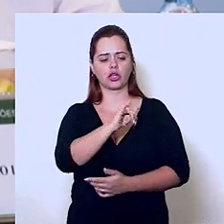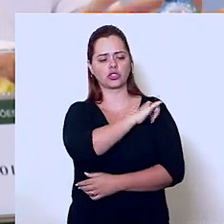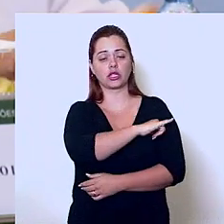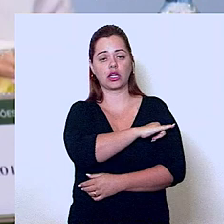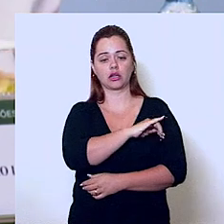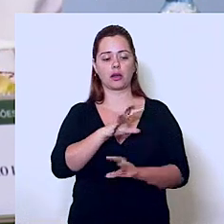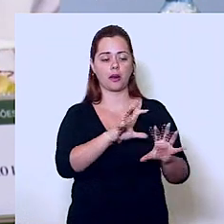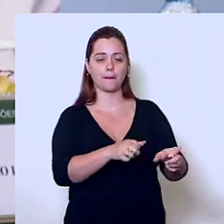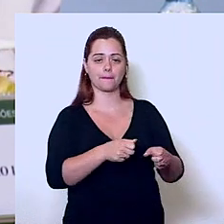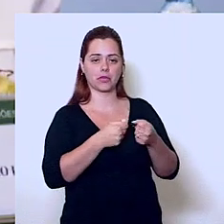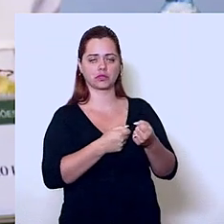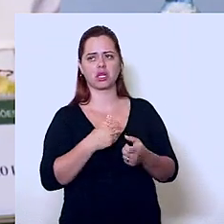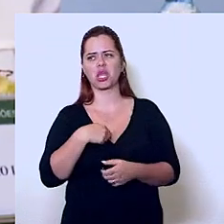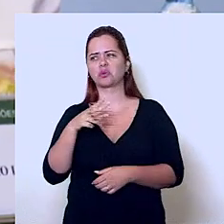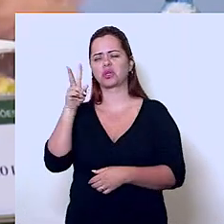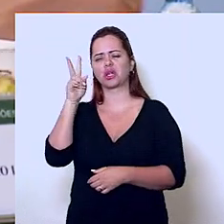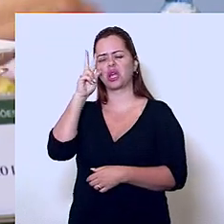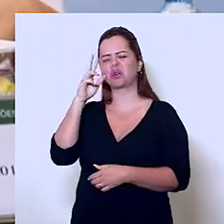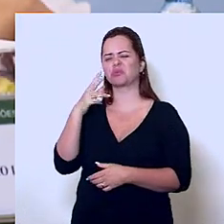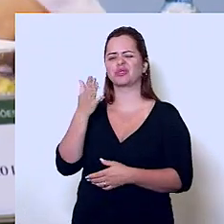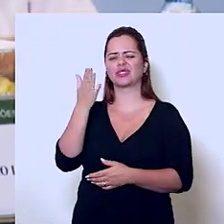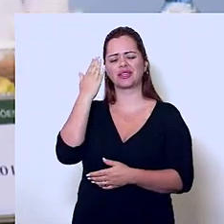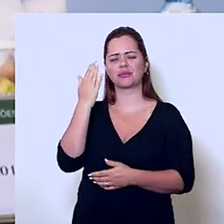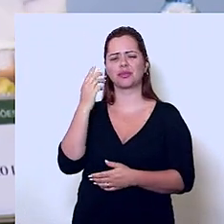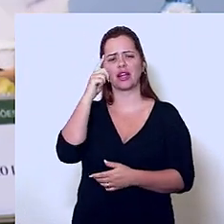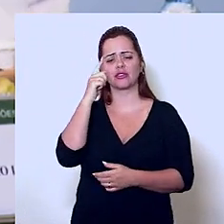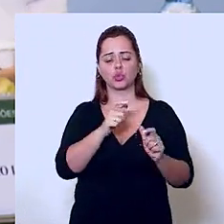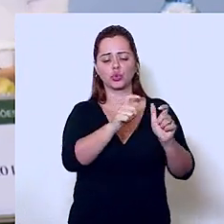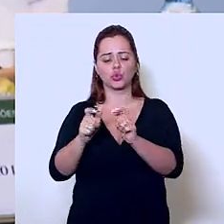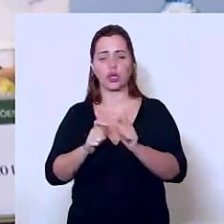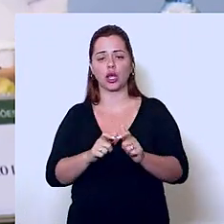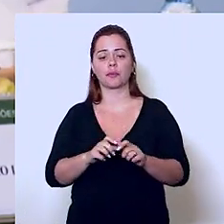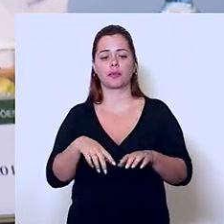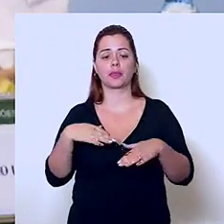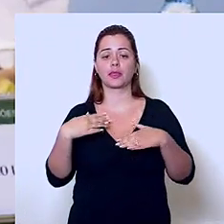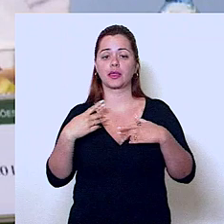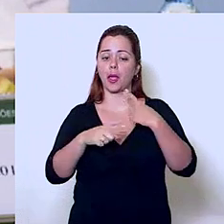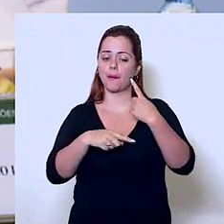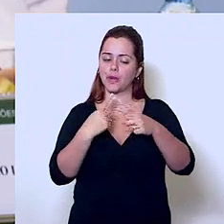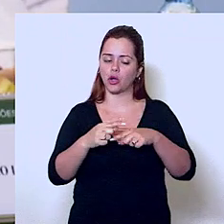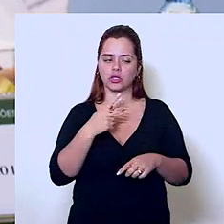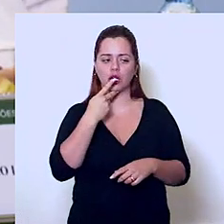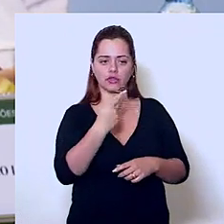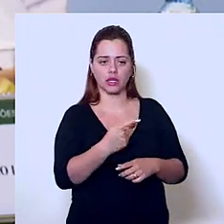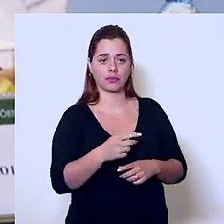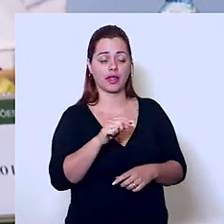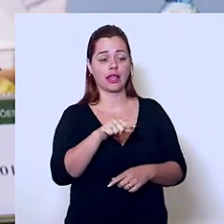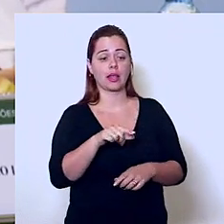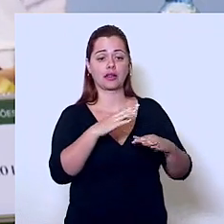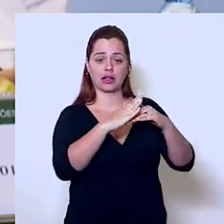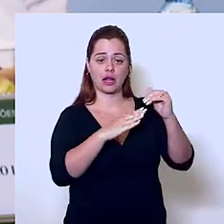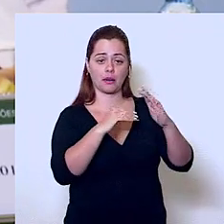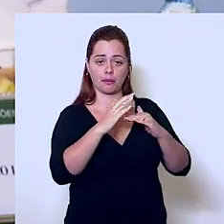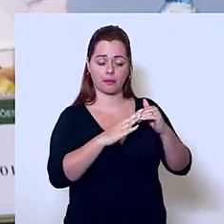época eu não sabia bem esse negócio dos cargos e tal, mas depois me apontaram. Ele assumiu como